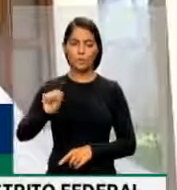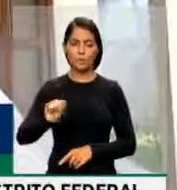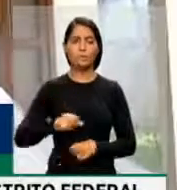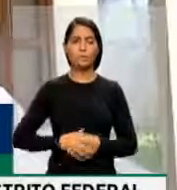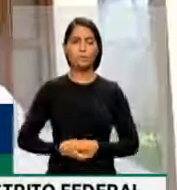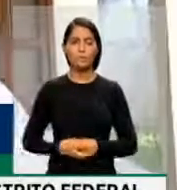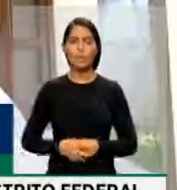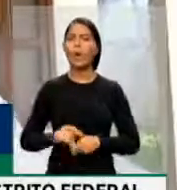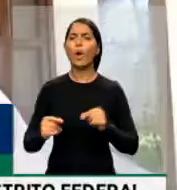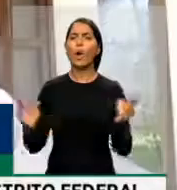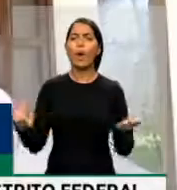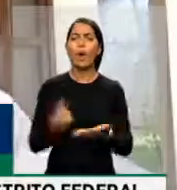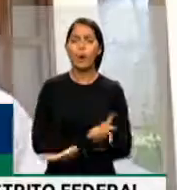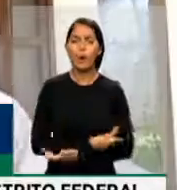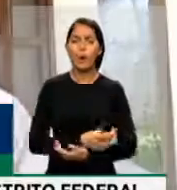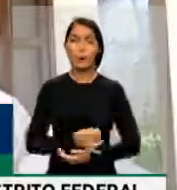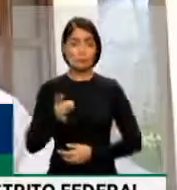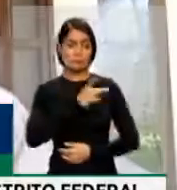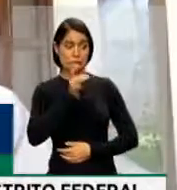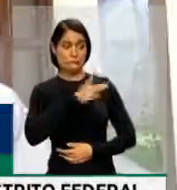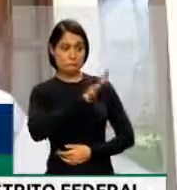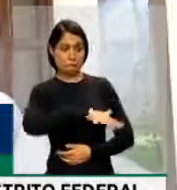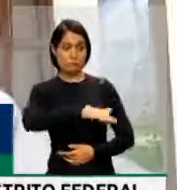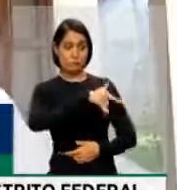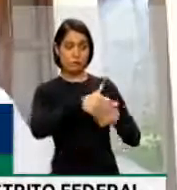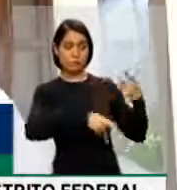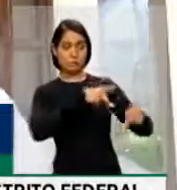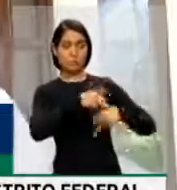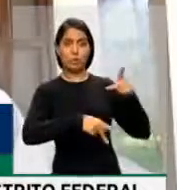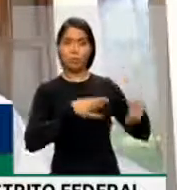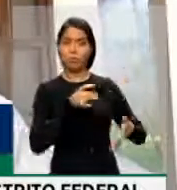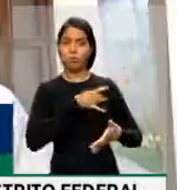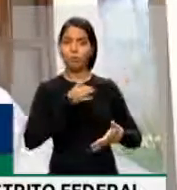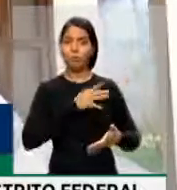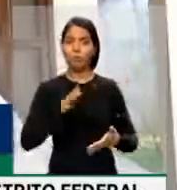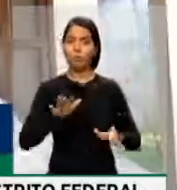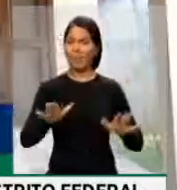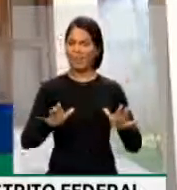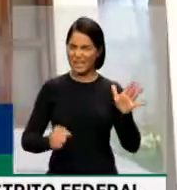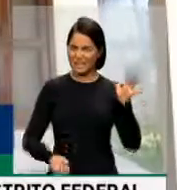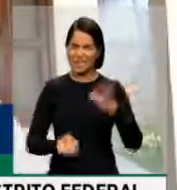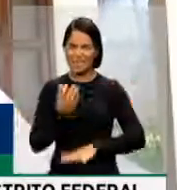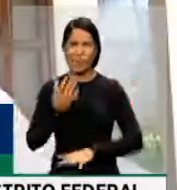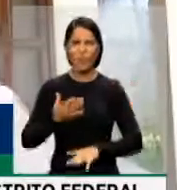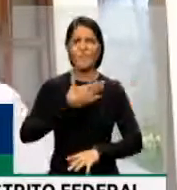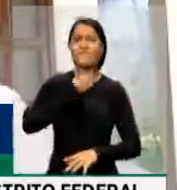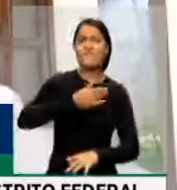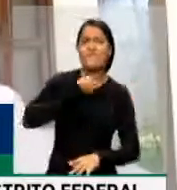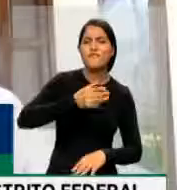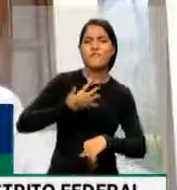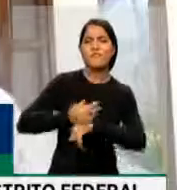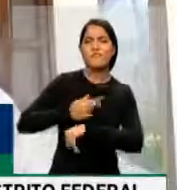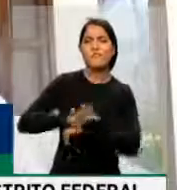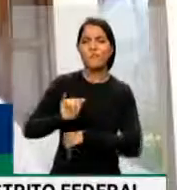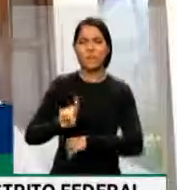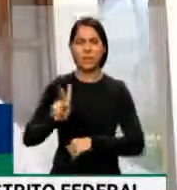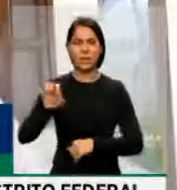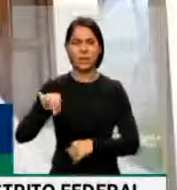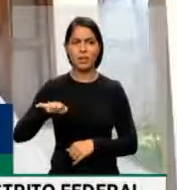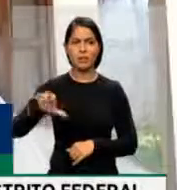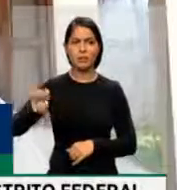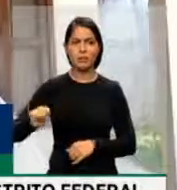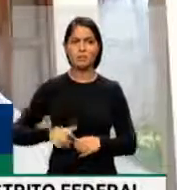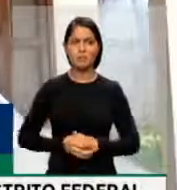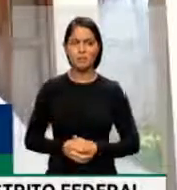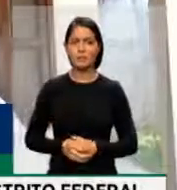manipular o medo das pessoas e criar fake news, principalmente em período eleitoral, nesse que nós